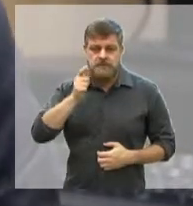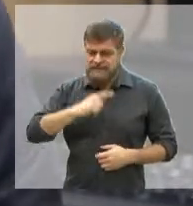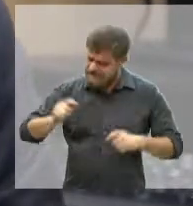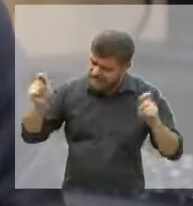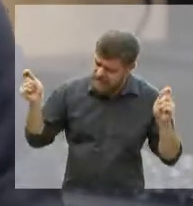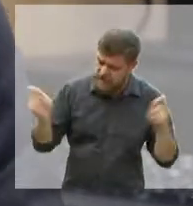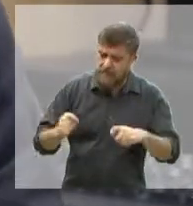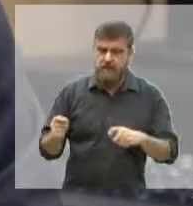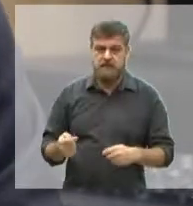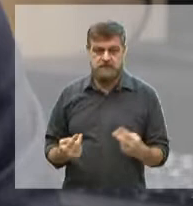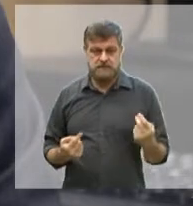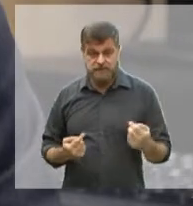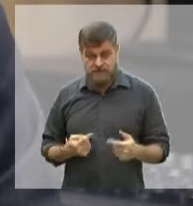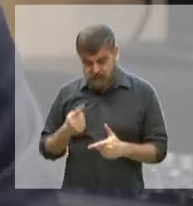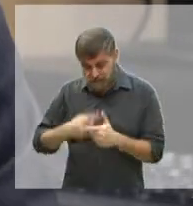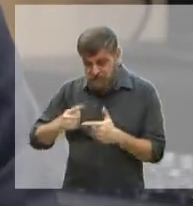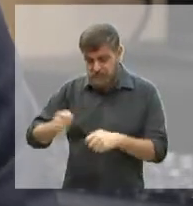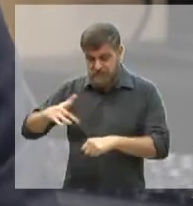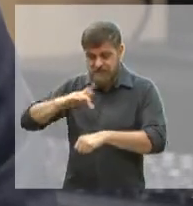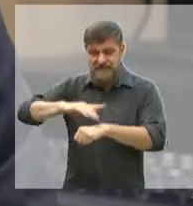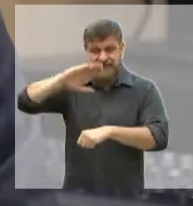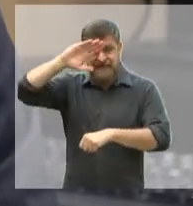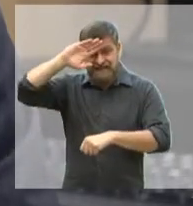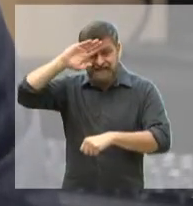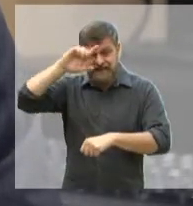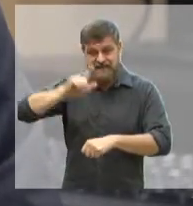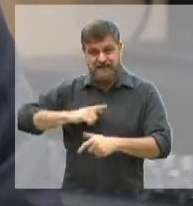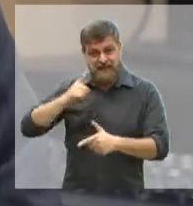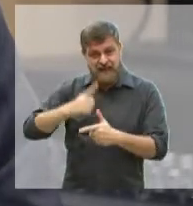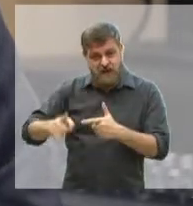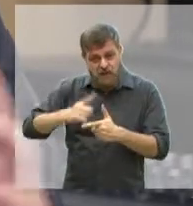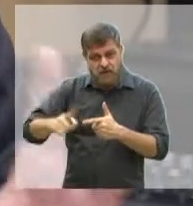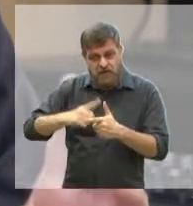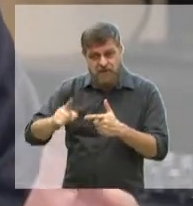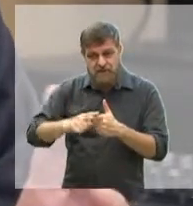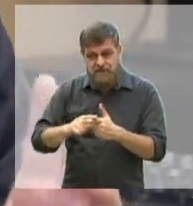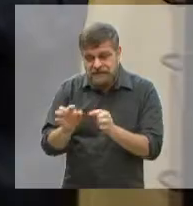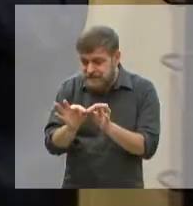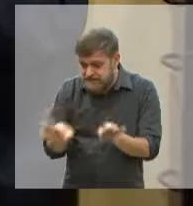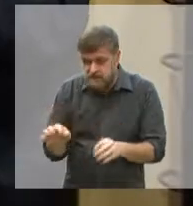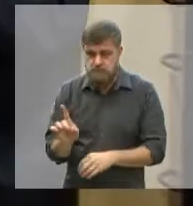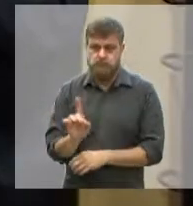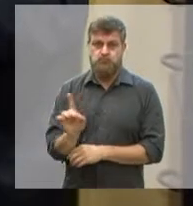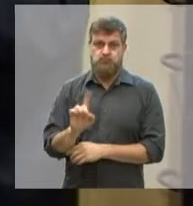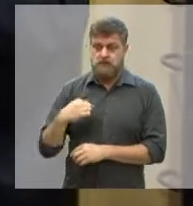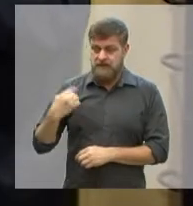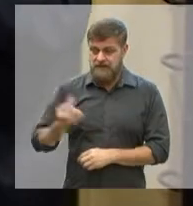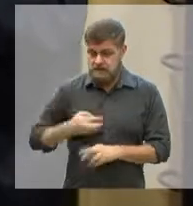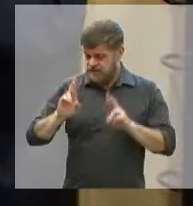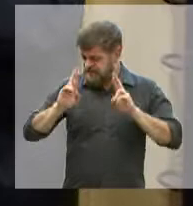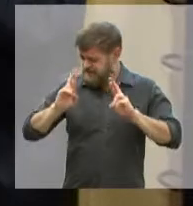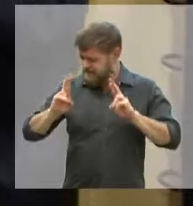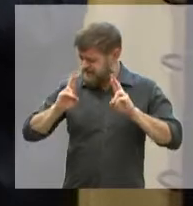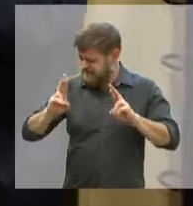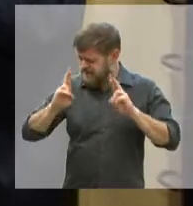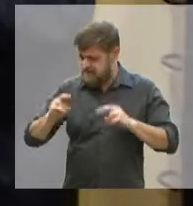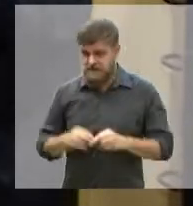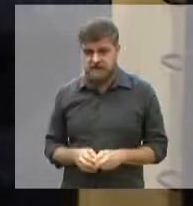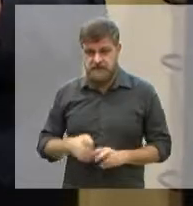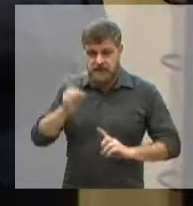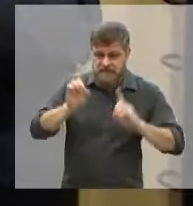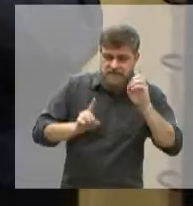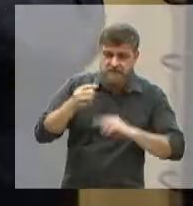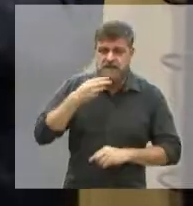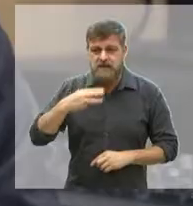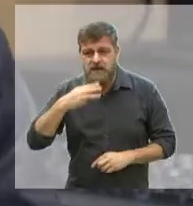com que, feito eu falei, esse problema da dengue se torne um problema mais do que um probleminha que a gente espera viver em fevereiro,